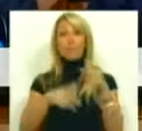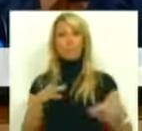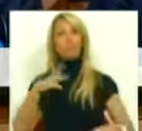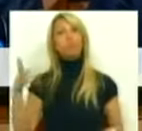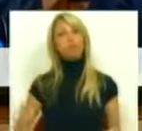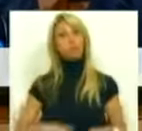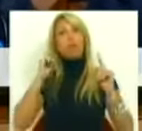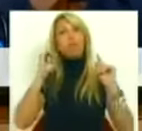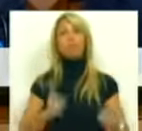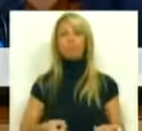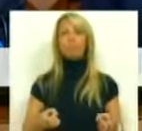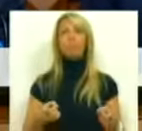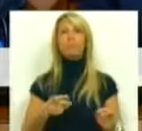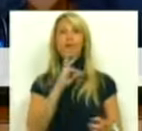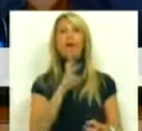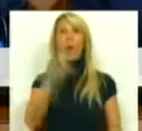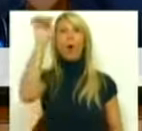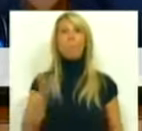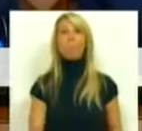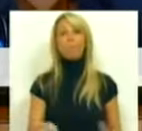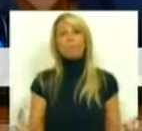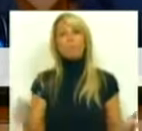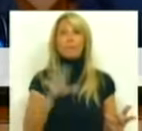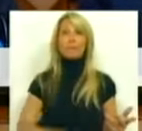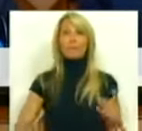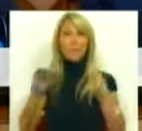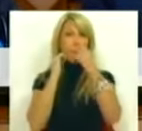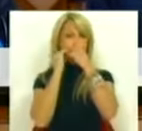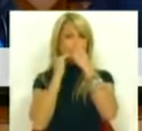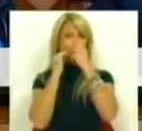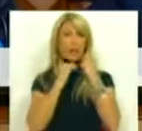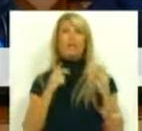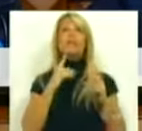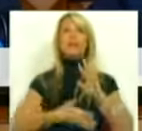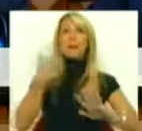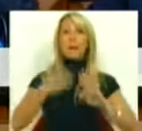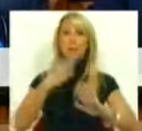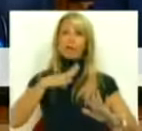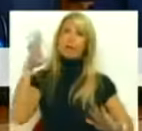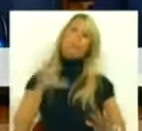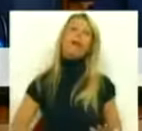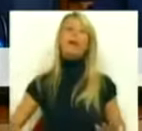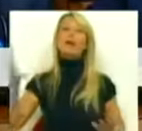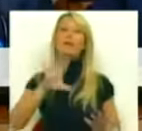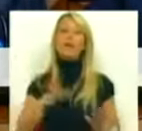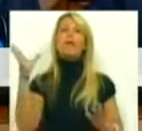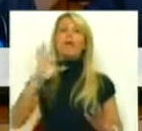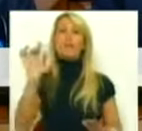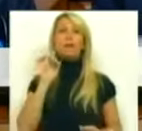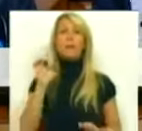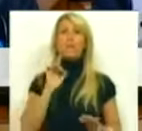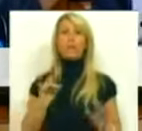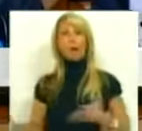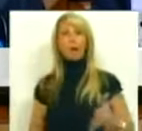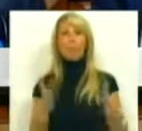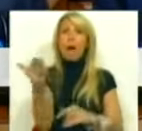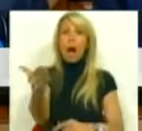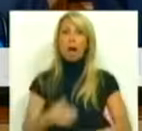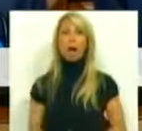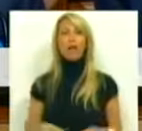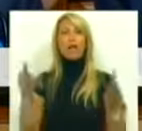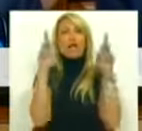portugueses e implementámos respostas imediatas numa situação de crise e de emergência nacional e estamos, mais importante do que isso, com rumo, com